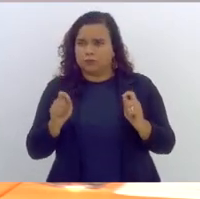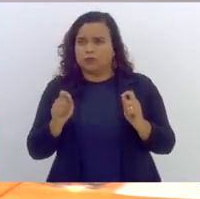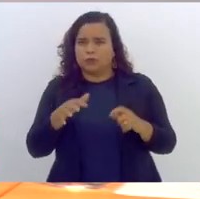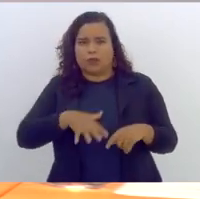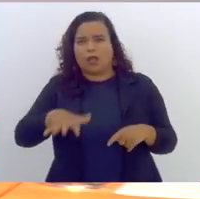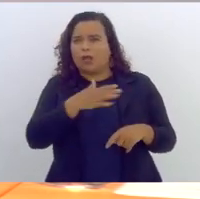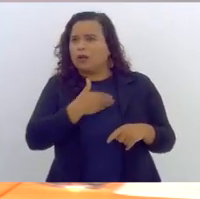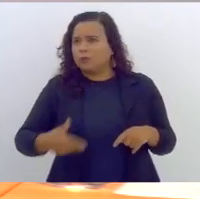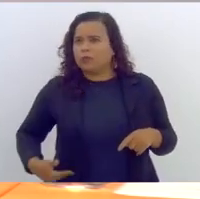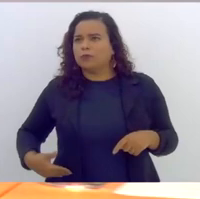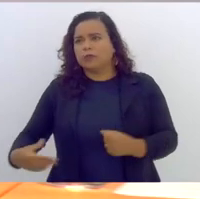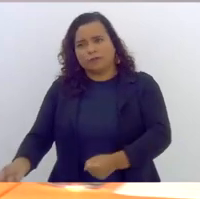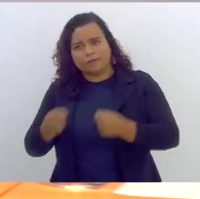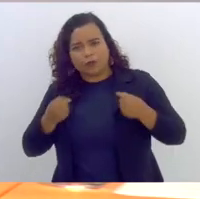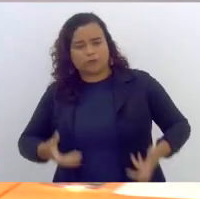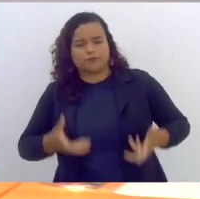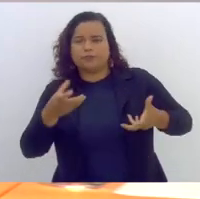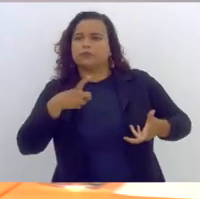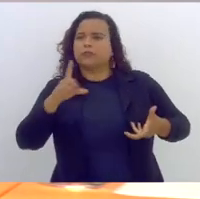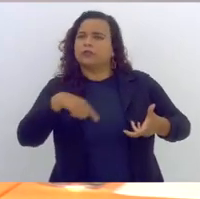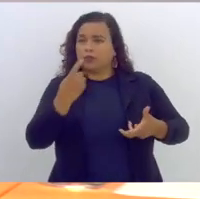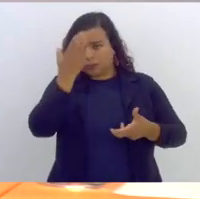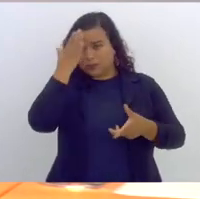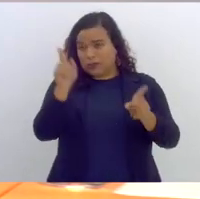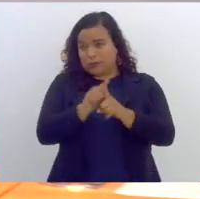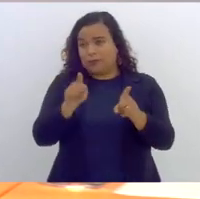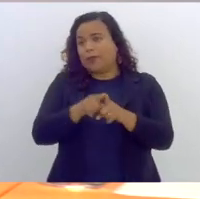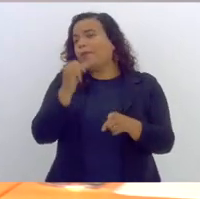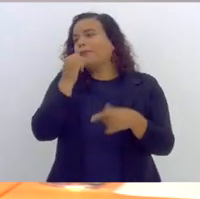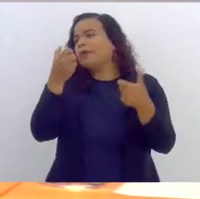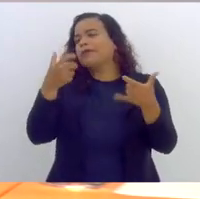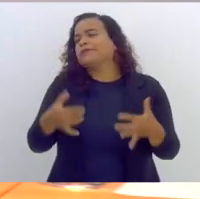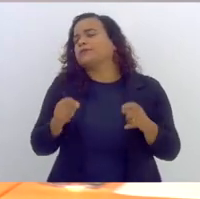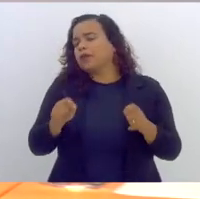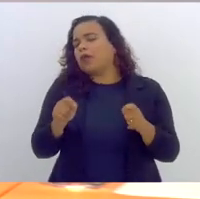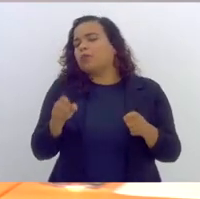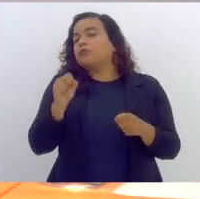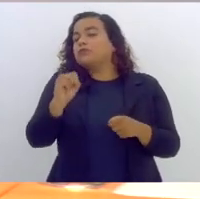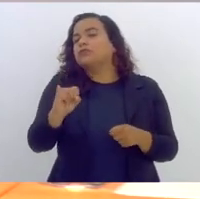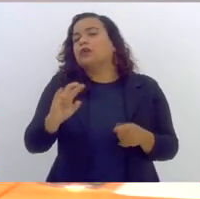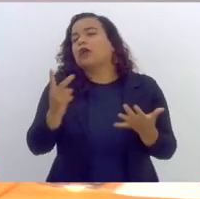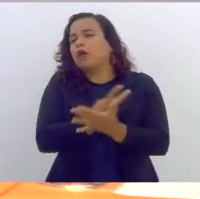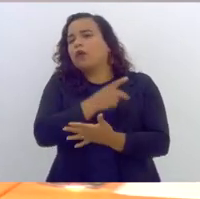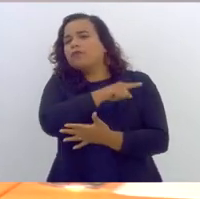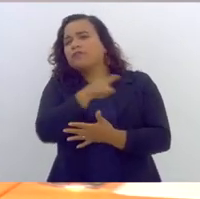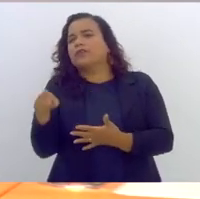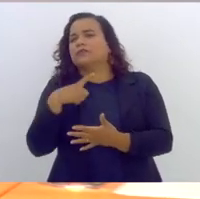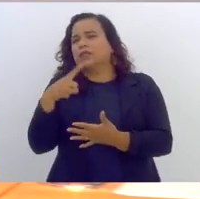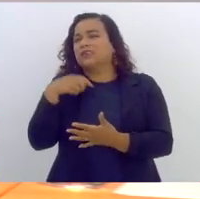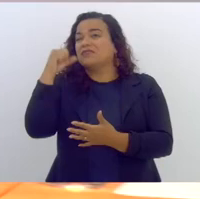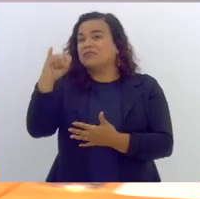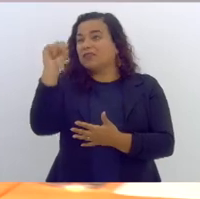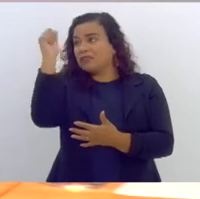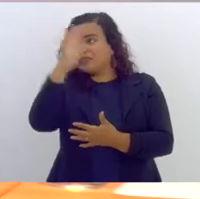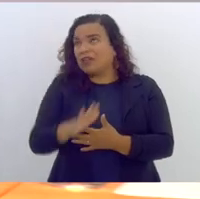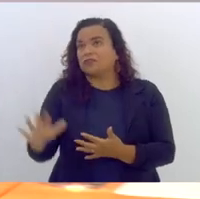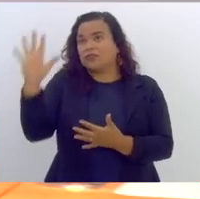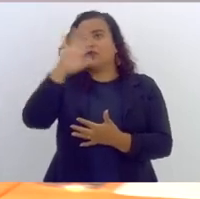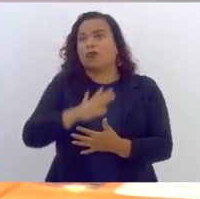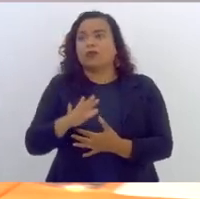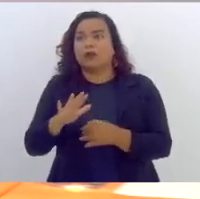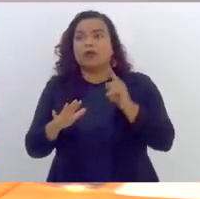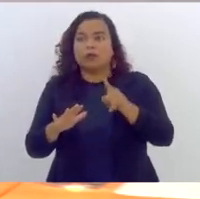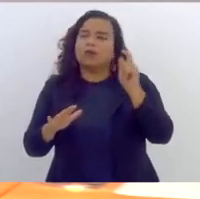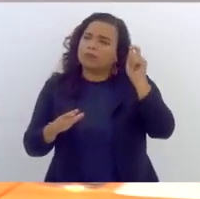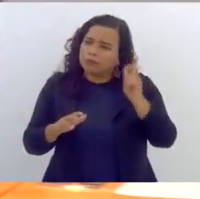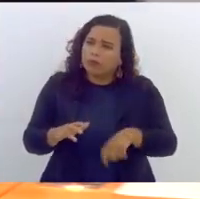seja fortalecida e entendemos que por exemplo se essa situação de vocês fosse a nível nacional isso poderia